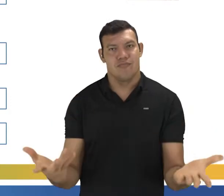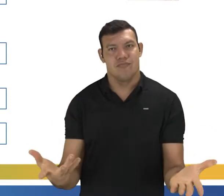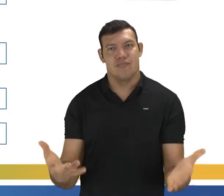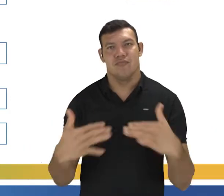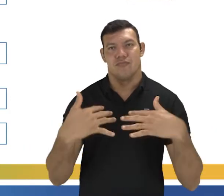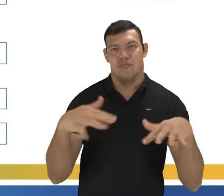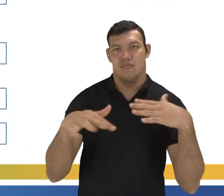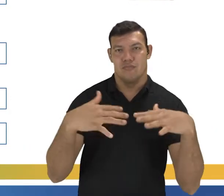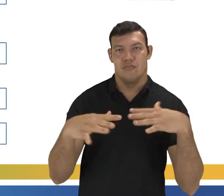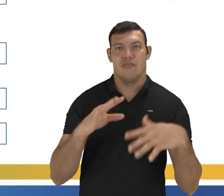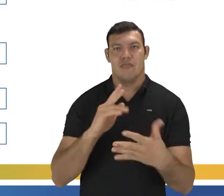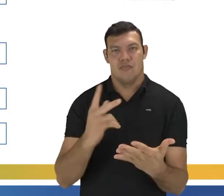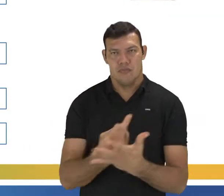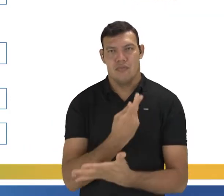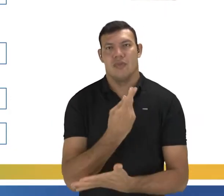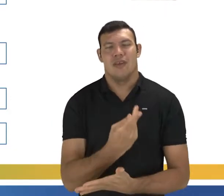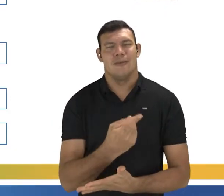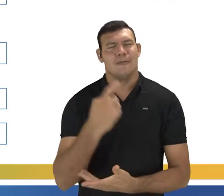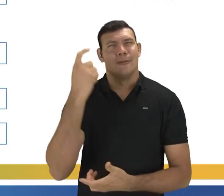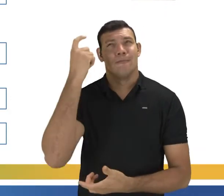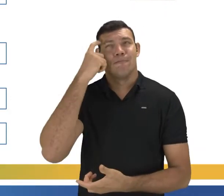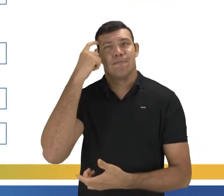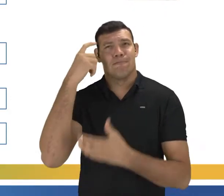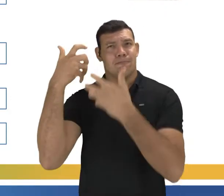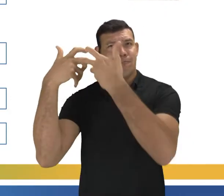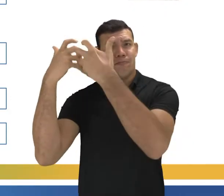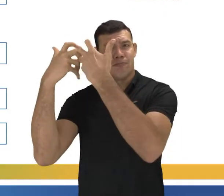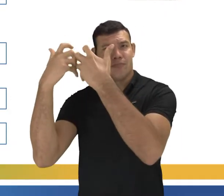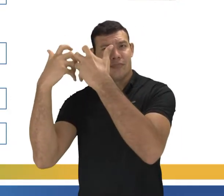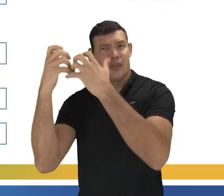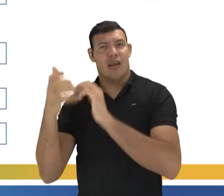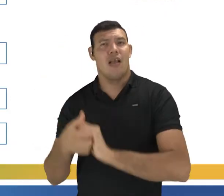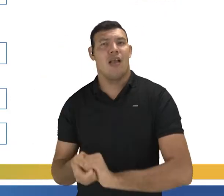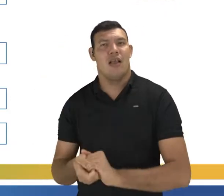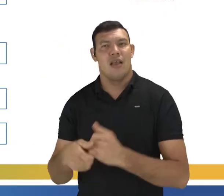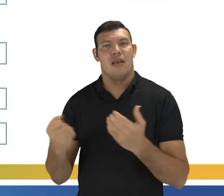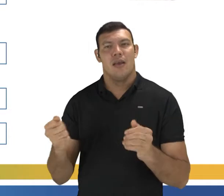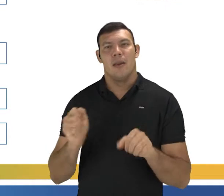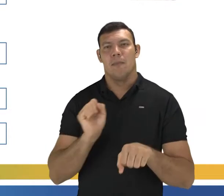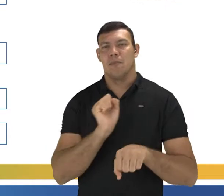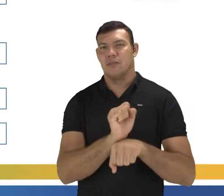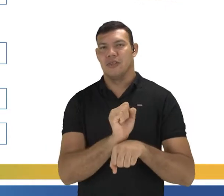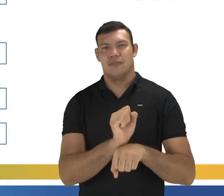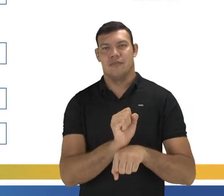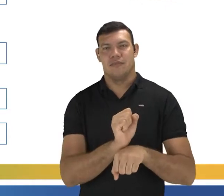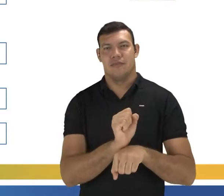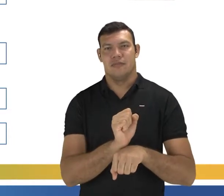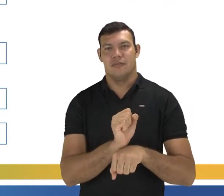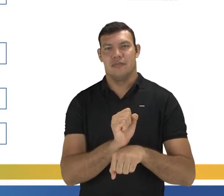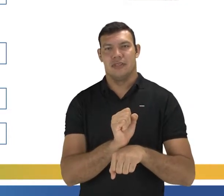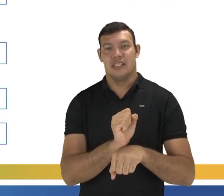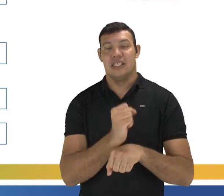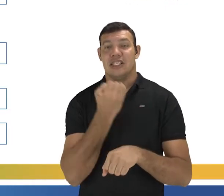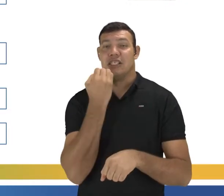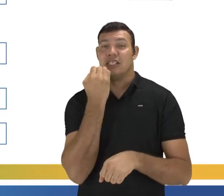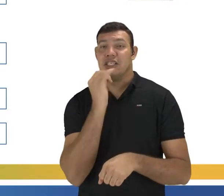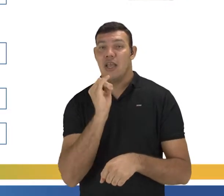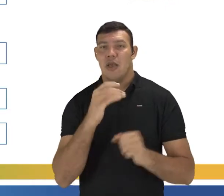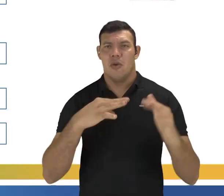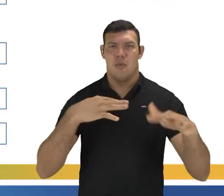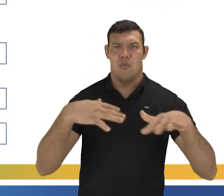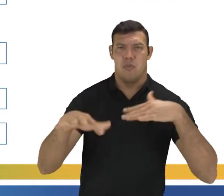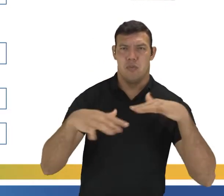ação no movimento na cabeça de aristóteles o estado natural de um corpo é o repouso se ele se movimenta é porque